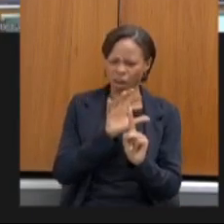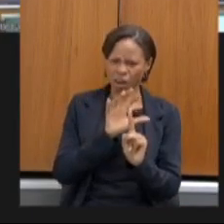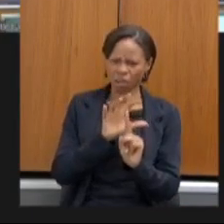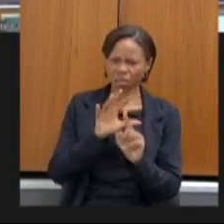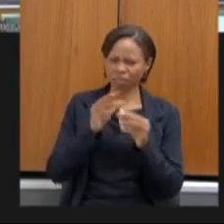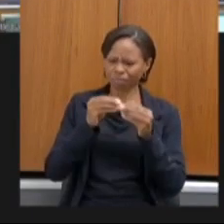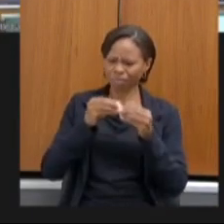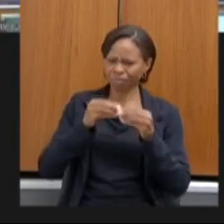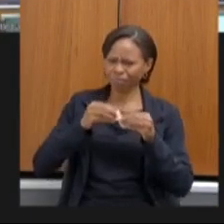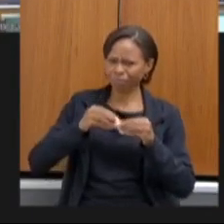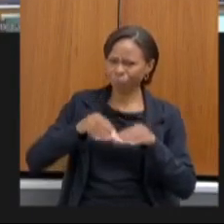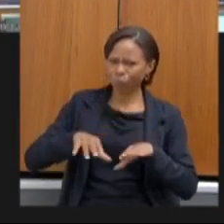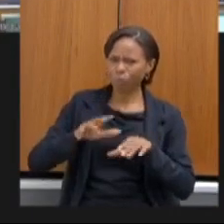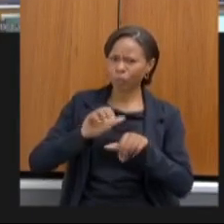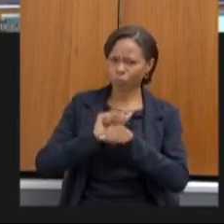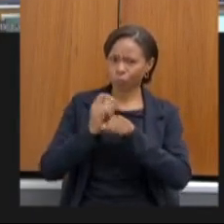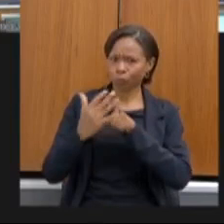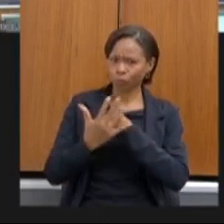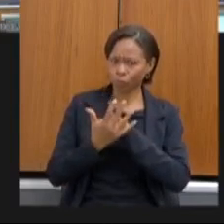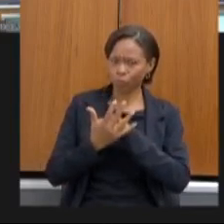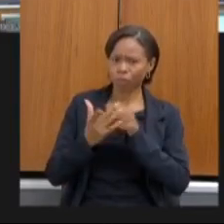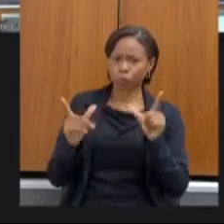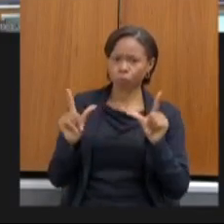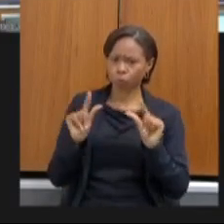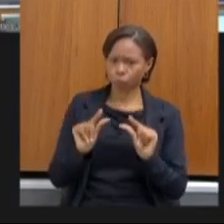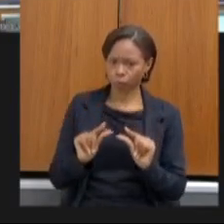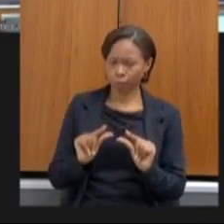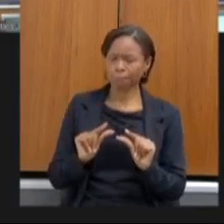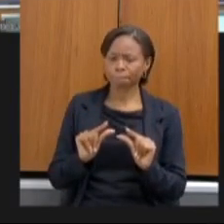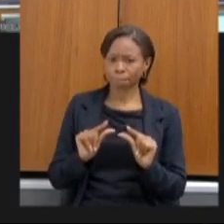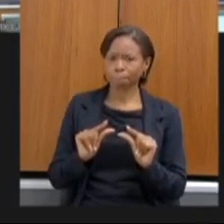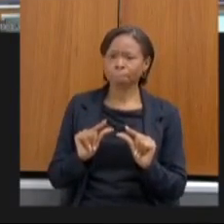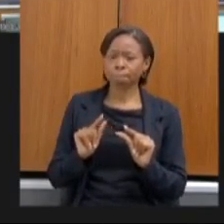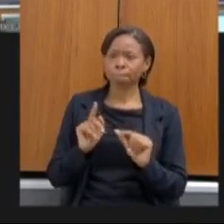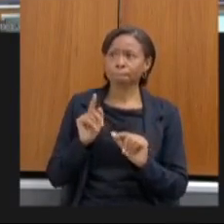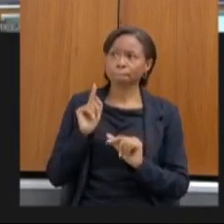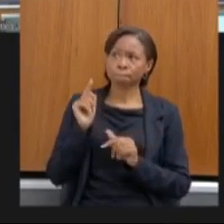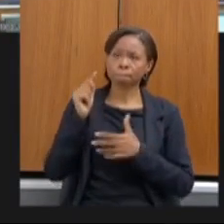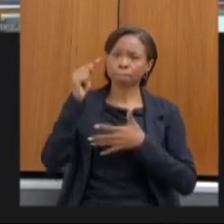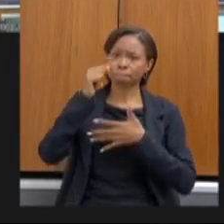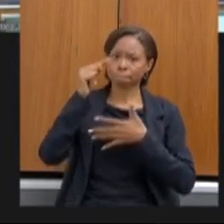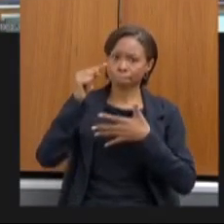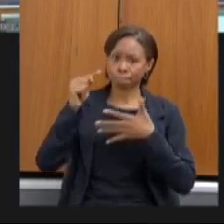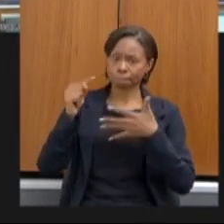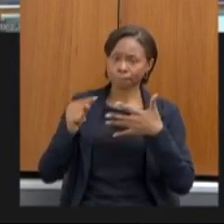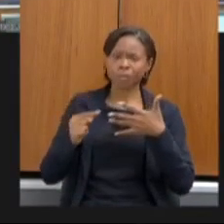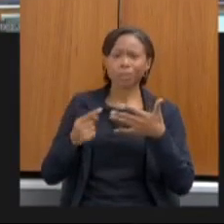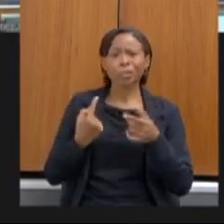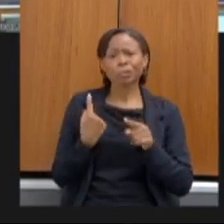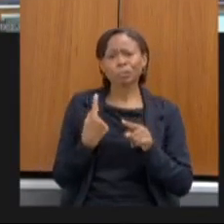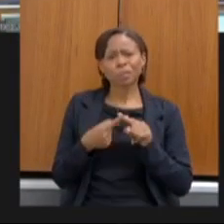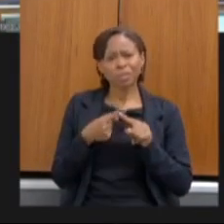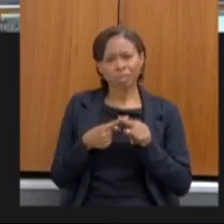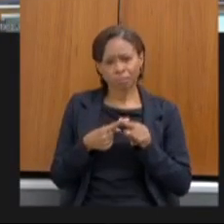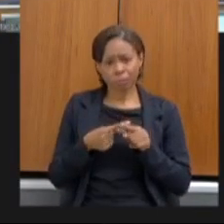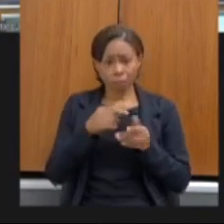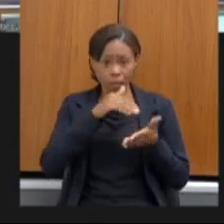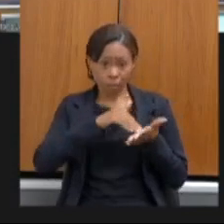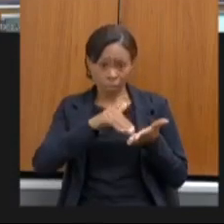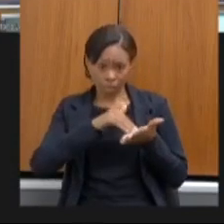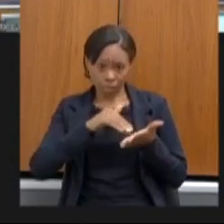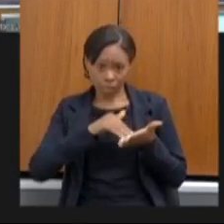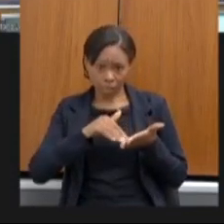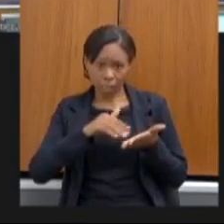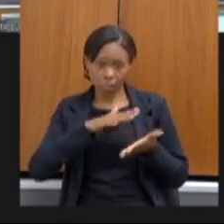convívio é os nossos ponta apontamos a secretaria Tamara de